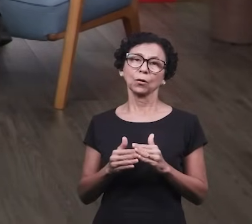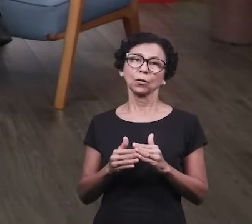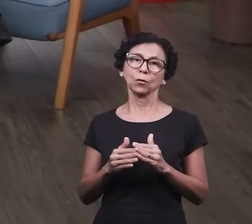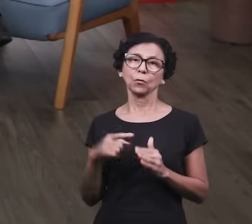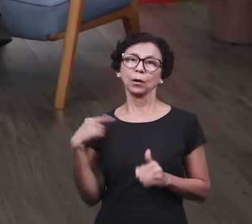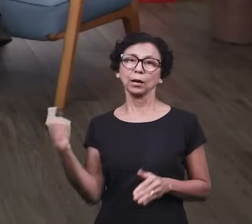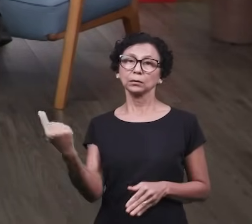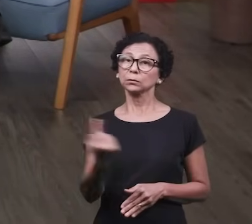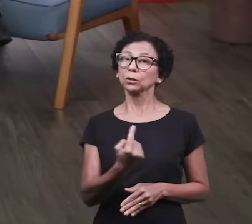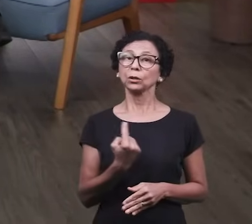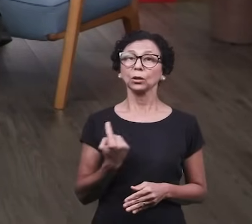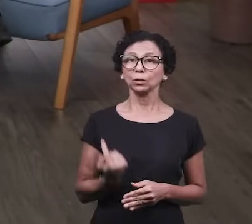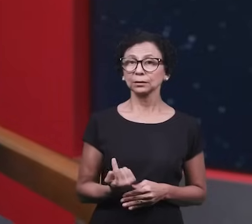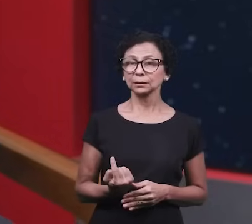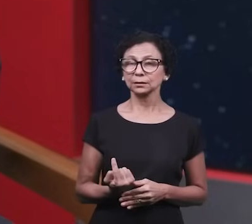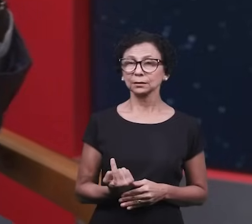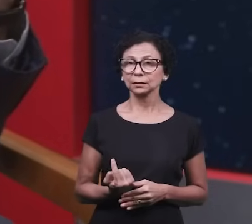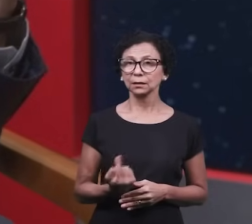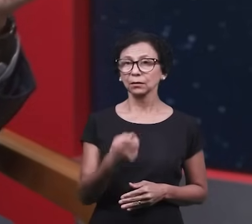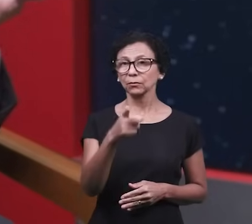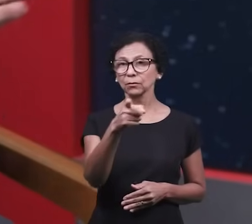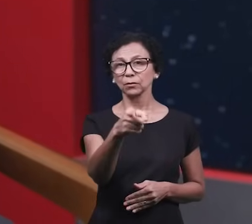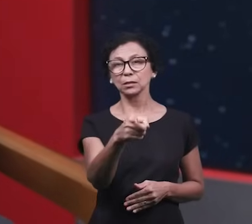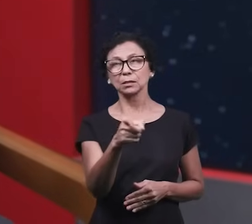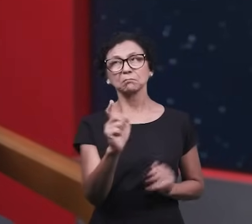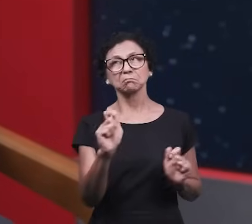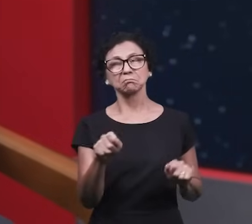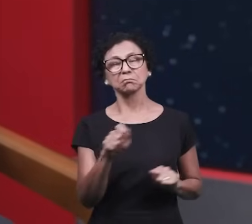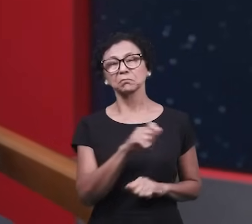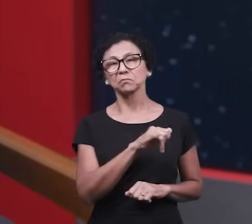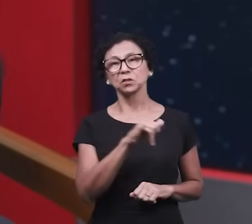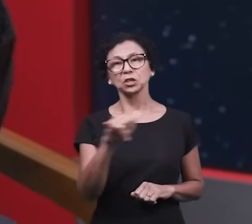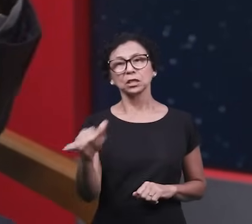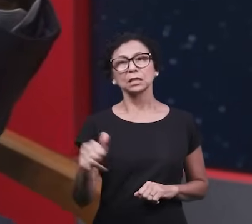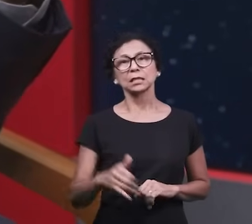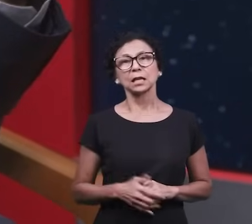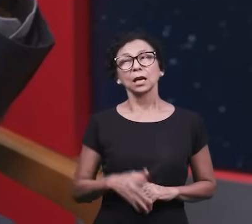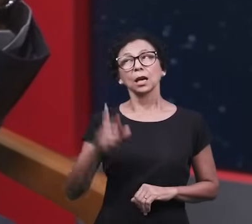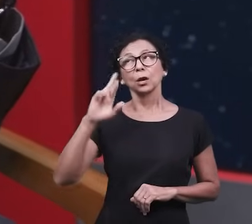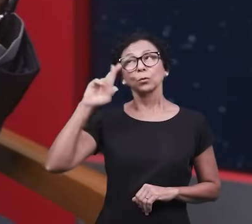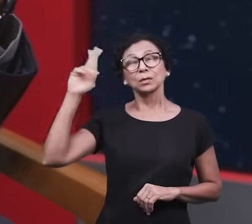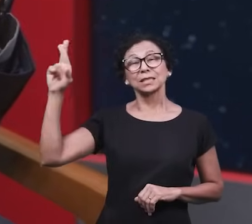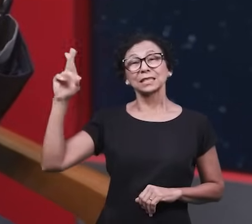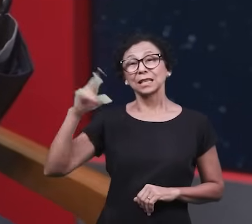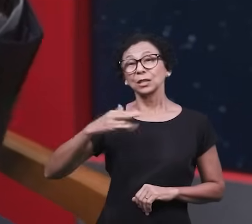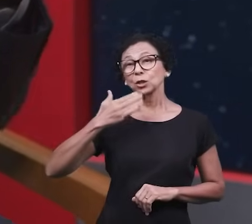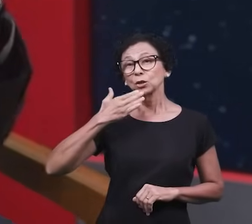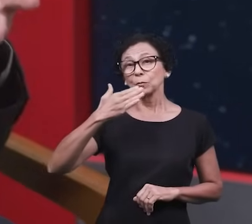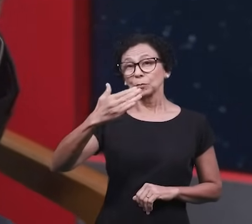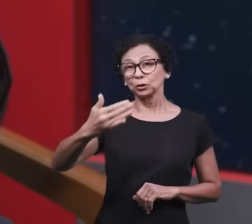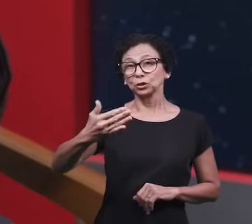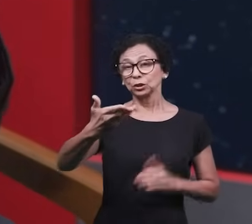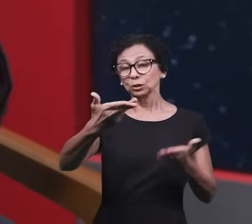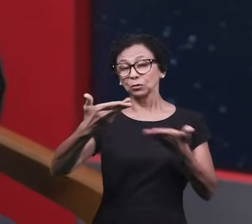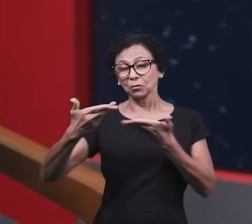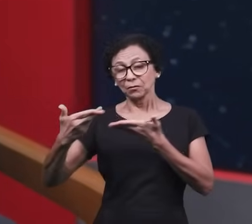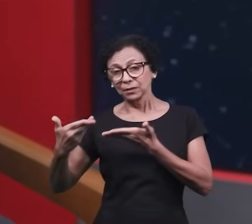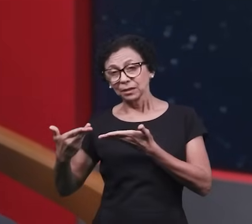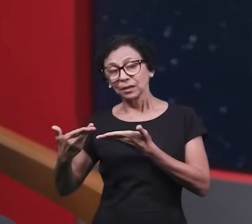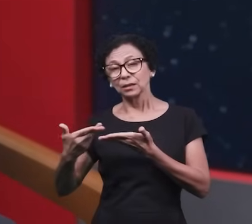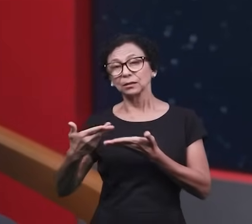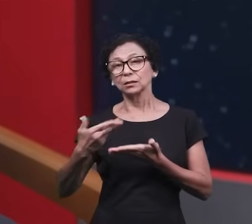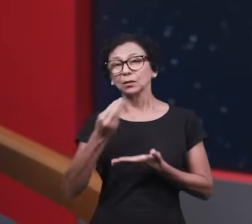você. Ou seja, há, podemos até dizer, um apelo do Senhor, há um convite,